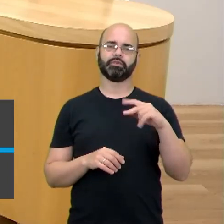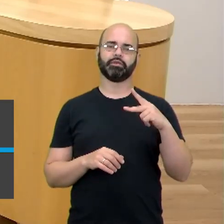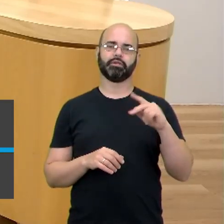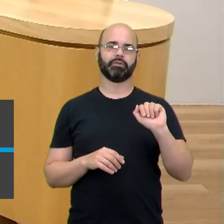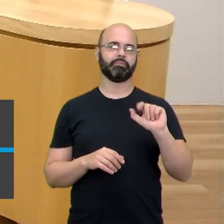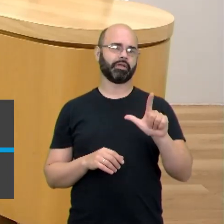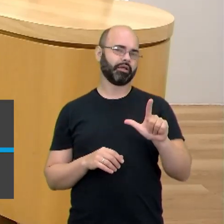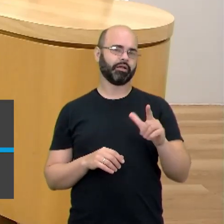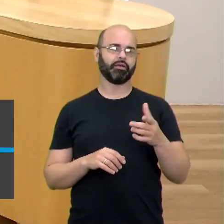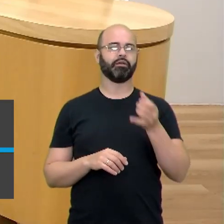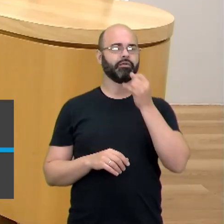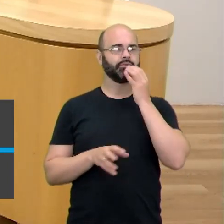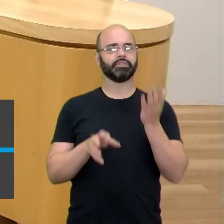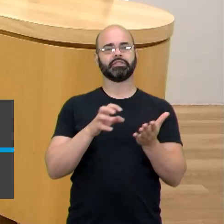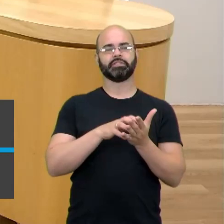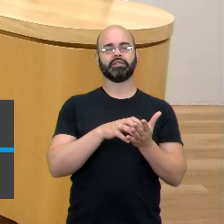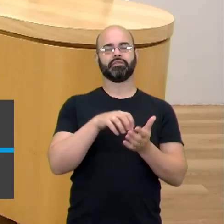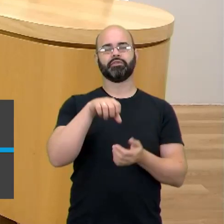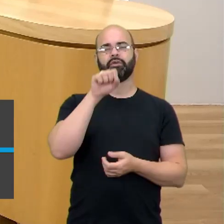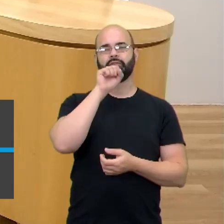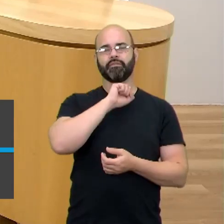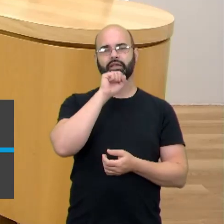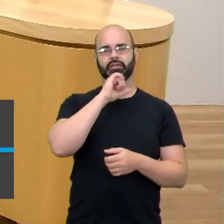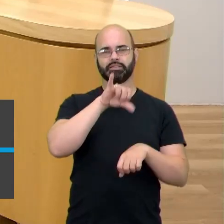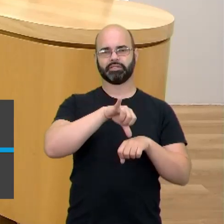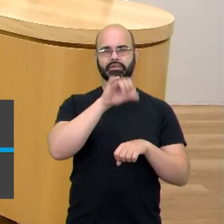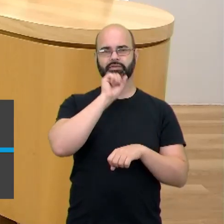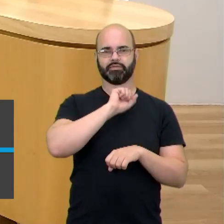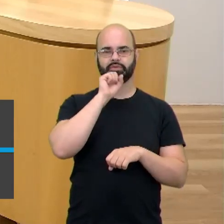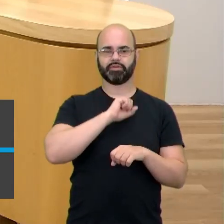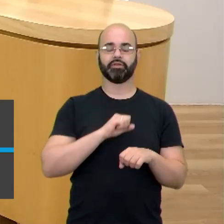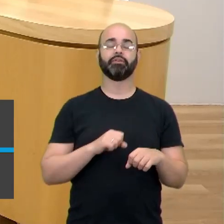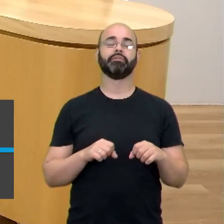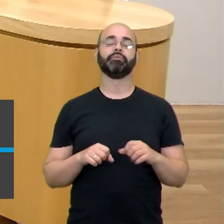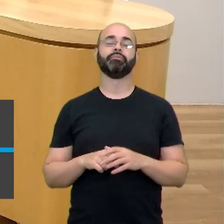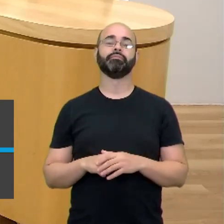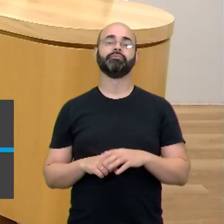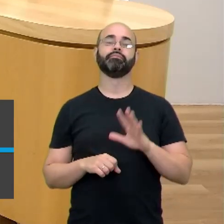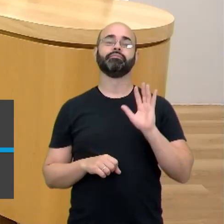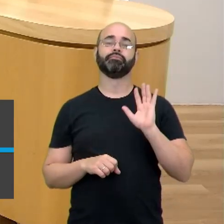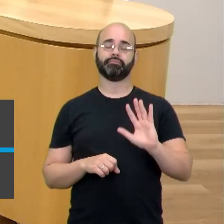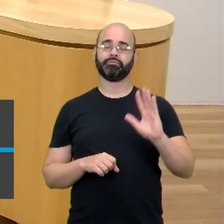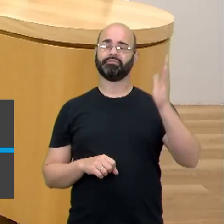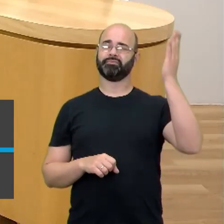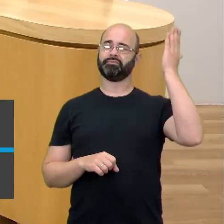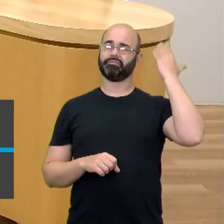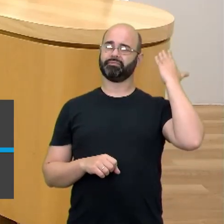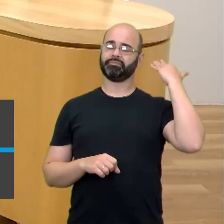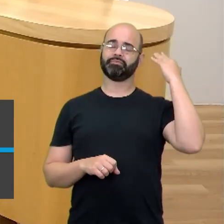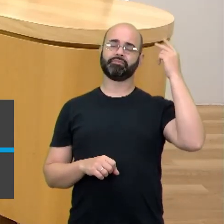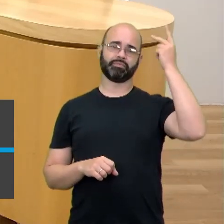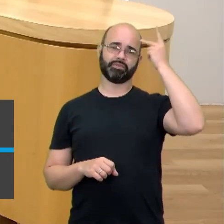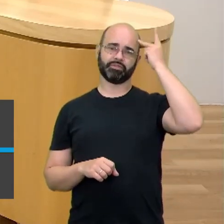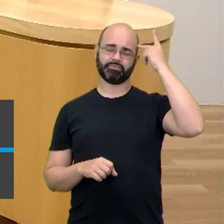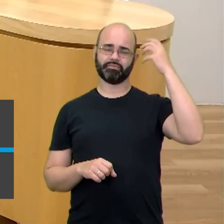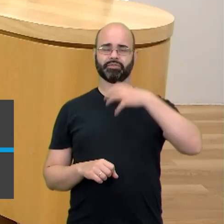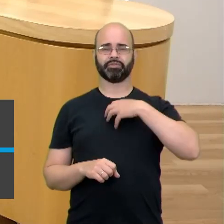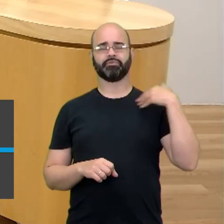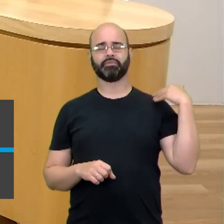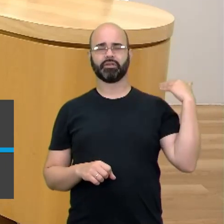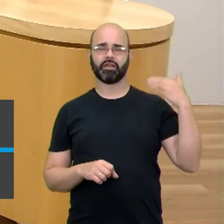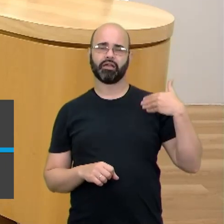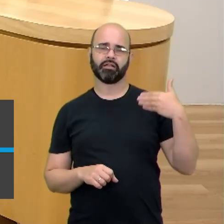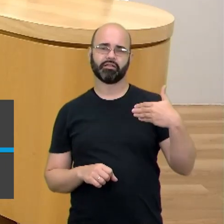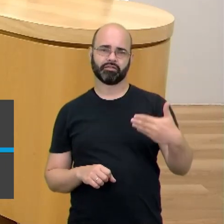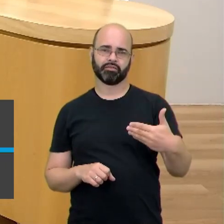tempo, como São Paulo vivia de uma forma endêmica, de uma forma frequente, uma relação de destruição